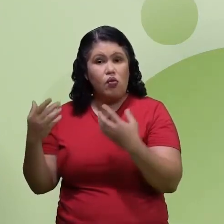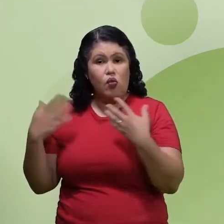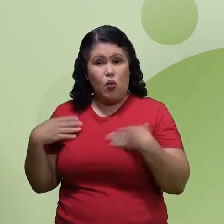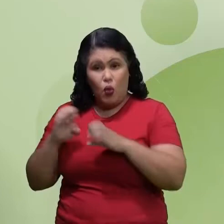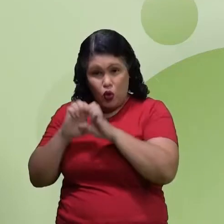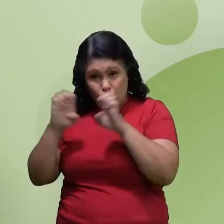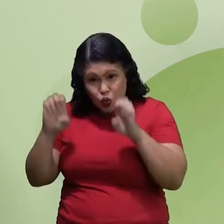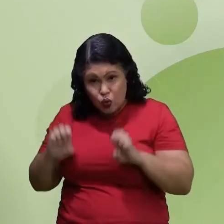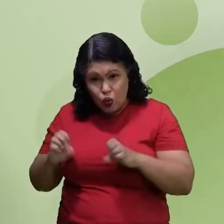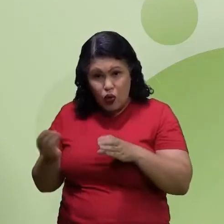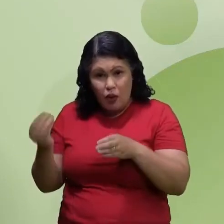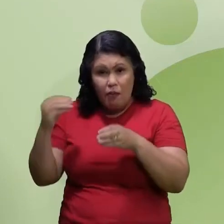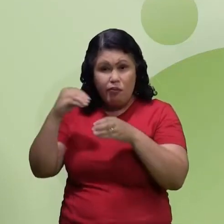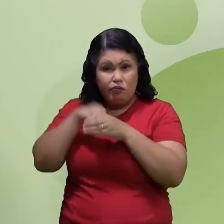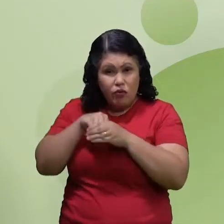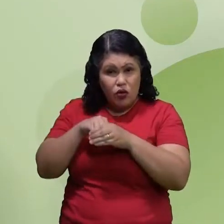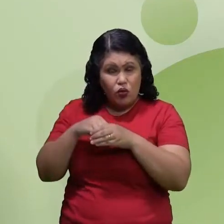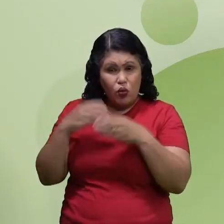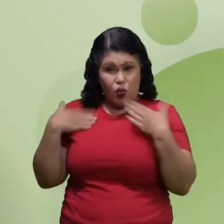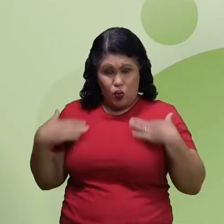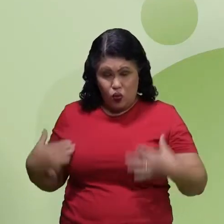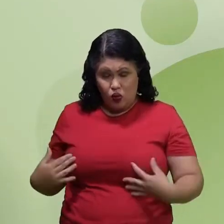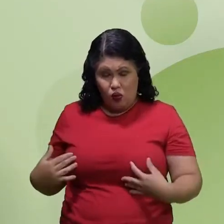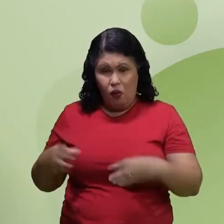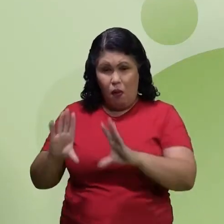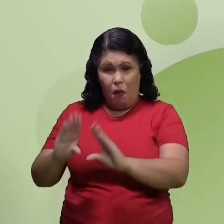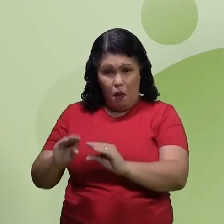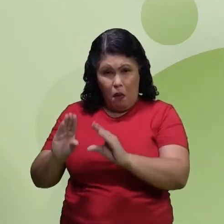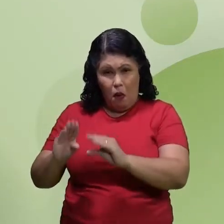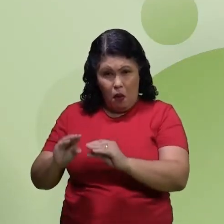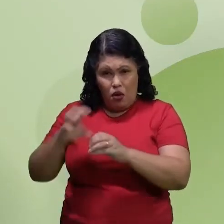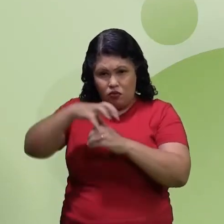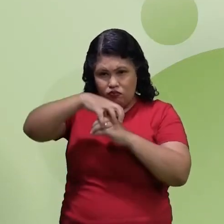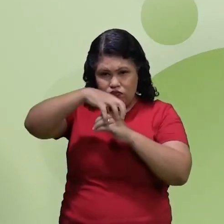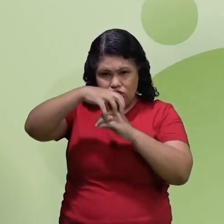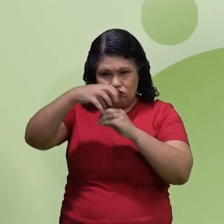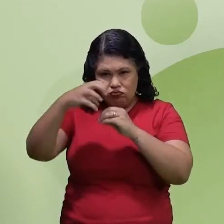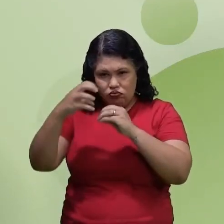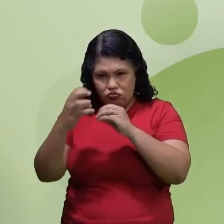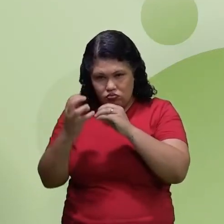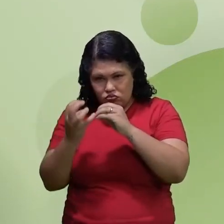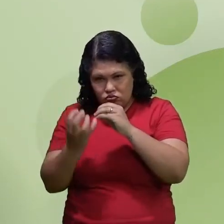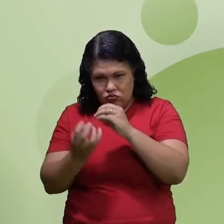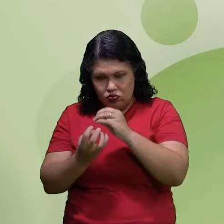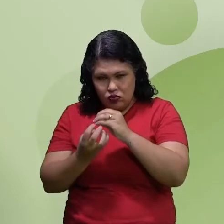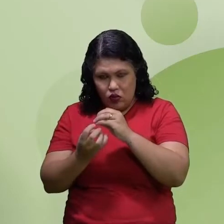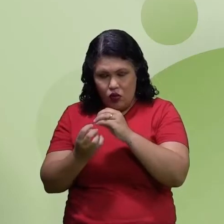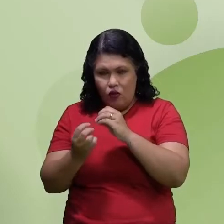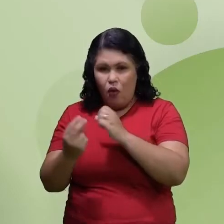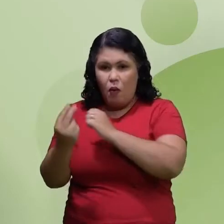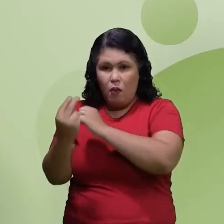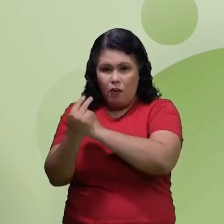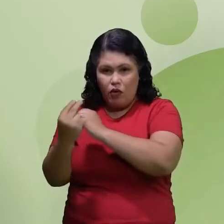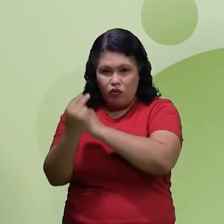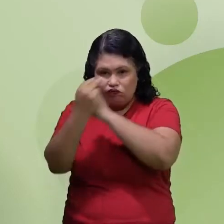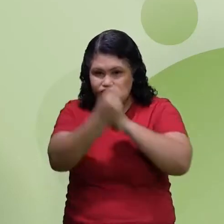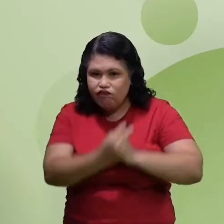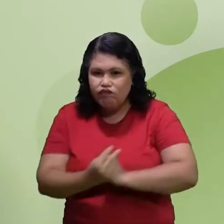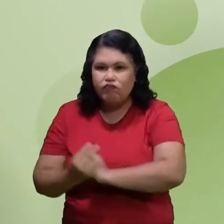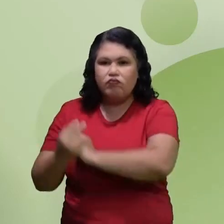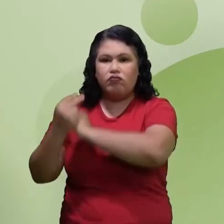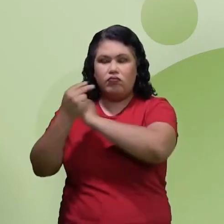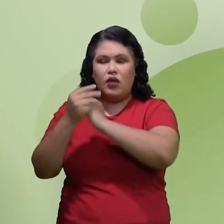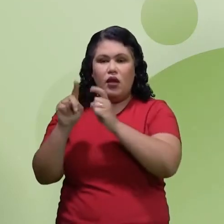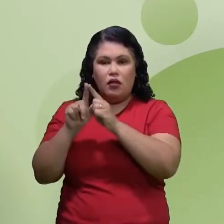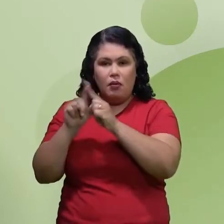esse corpo mole, ele iria, de uma certa forma, proteger e fazer com que esse animal